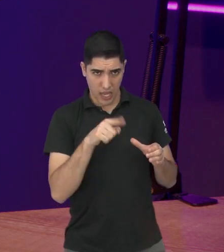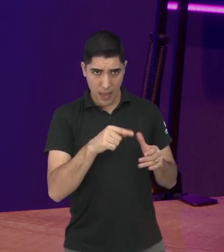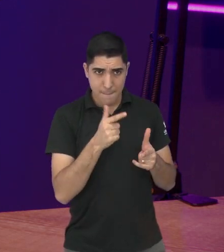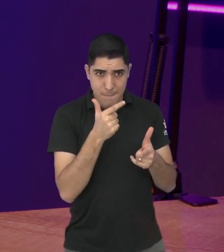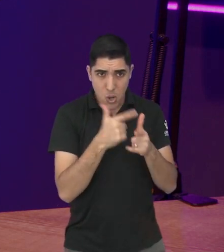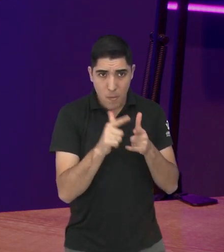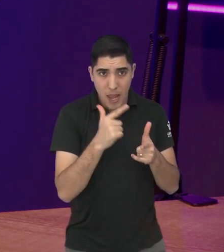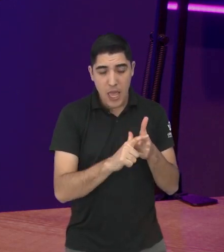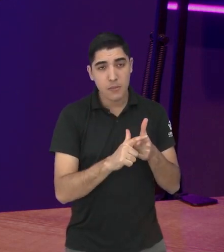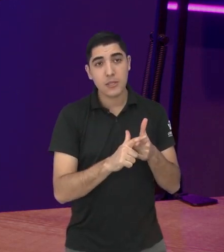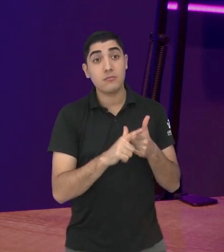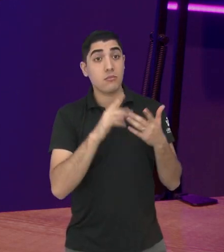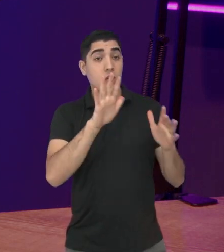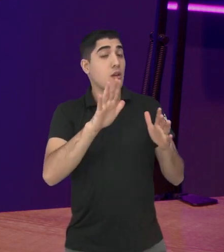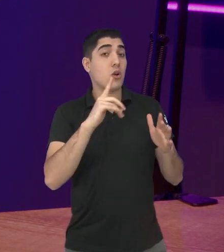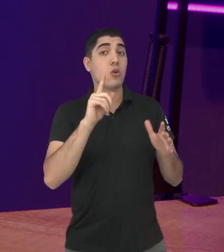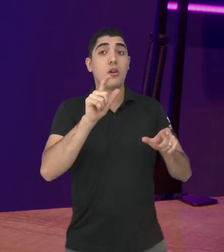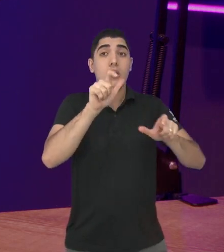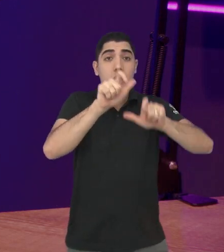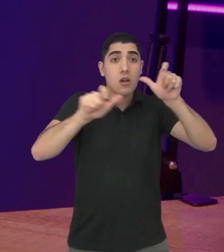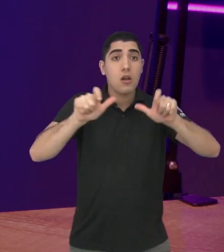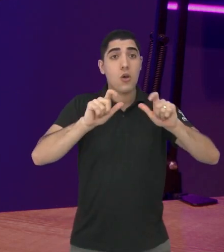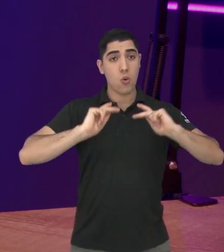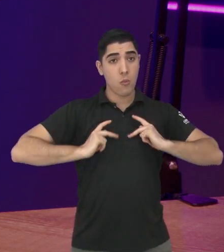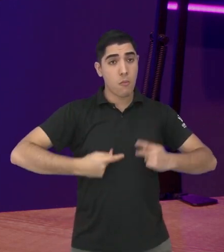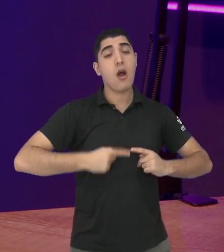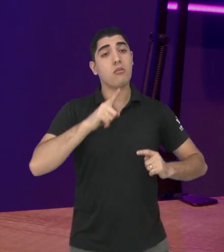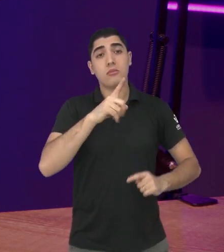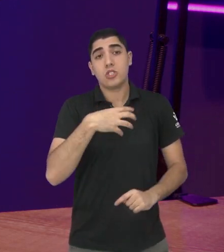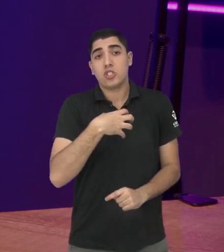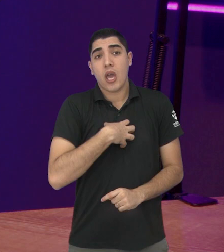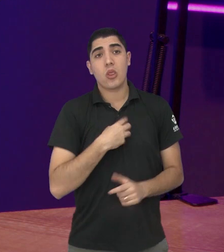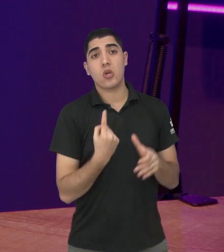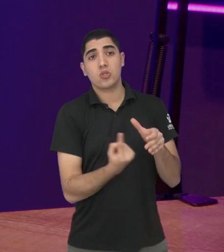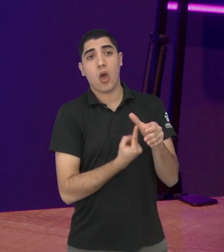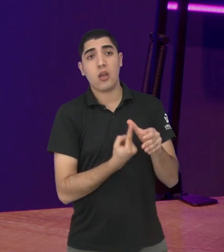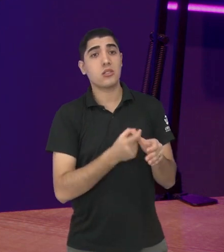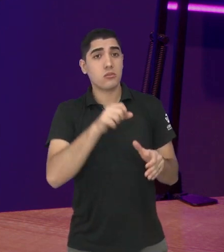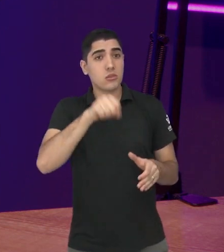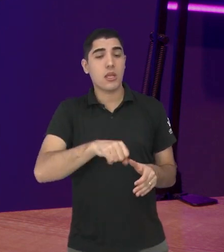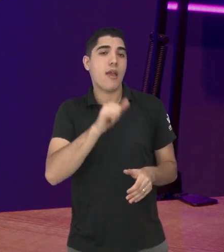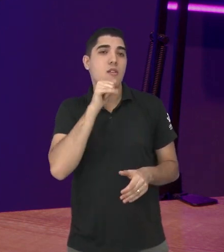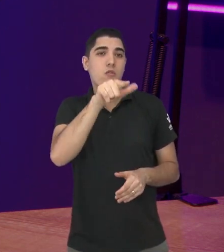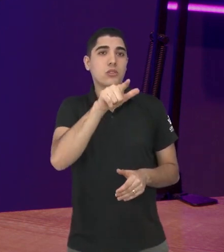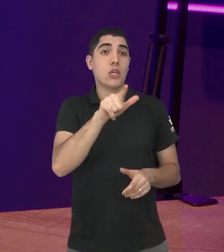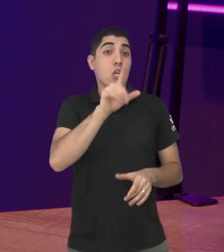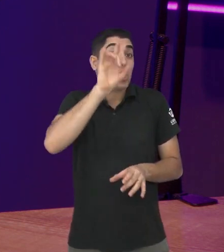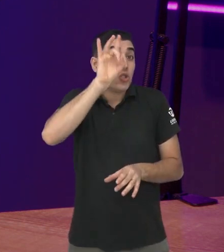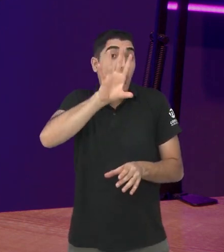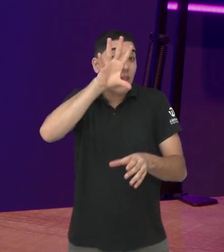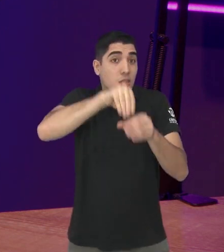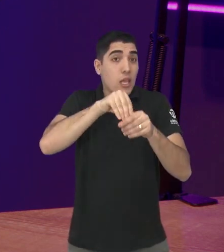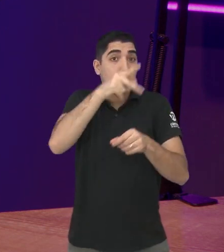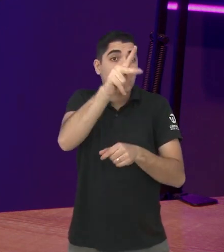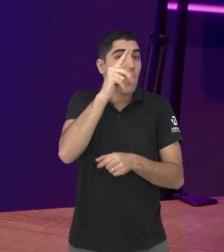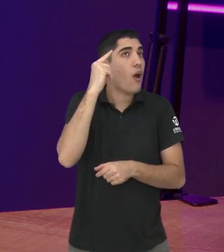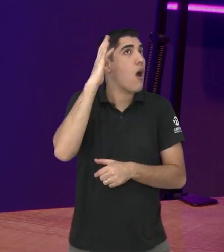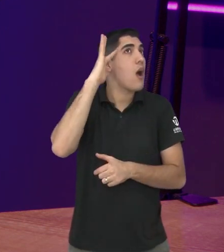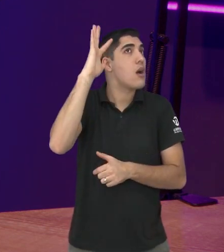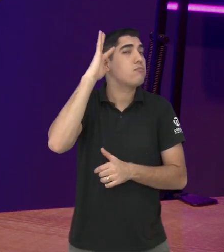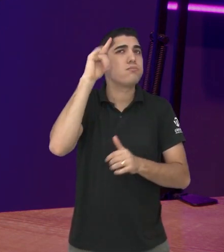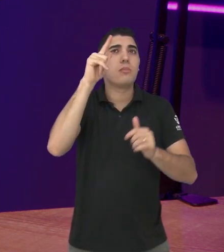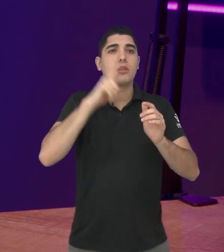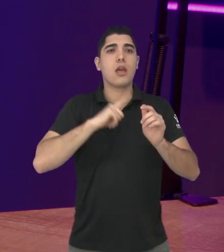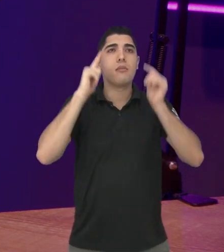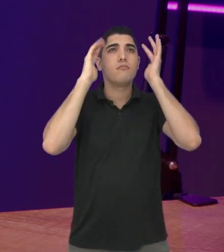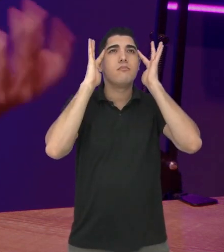problema. A gente é sozinho, né? O ser humano, ele é solitário. Então, assim, você tá aí na sua cabeça, só você sabe o que você tá